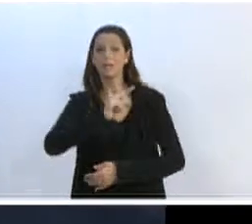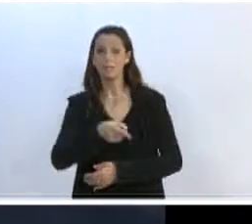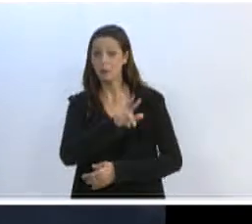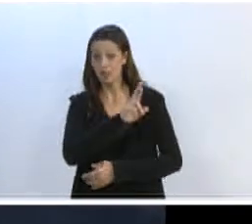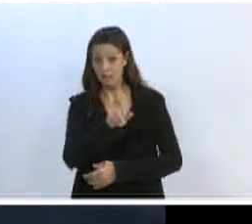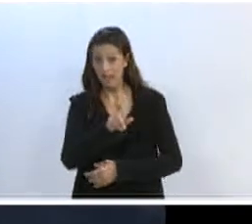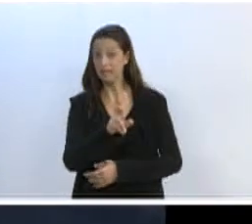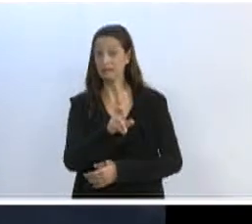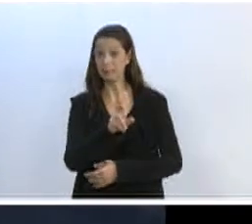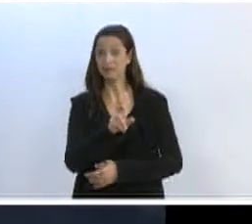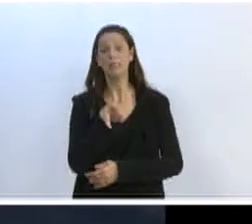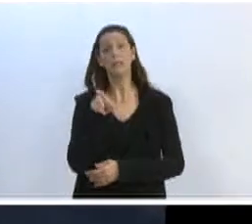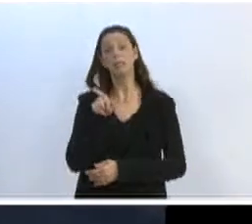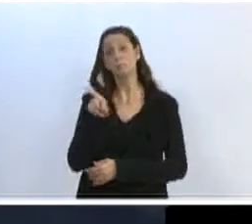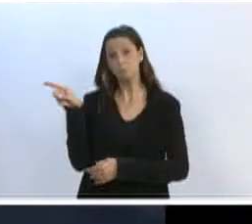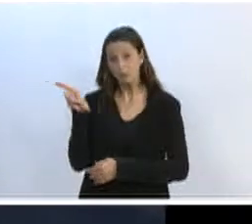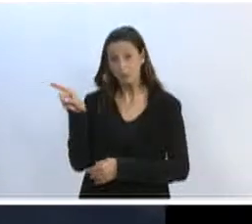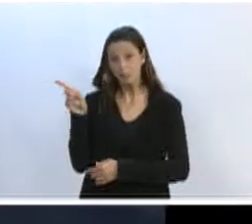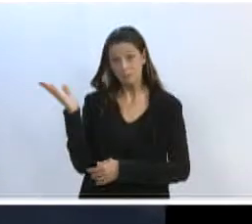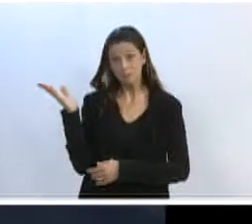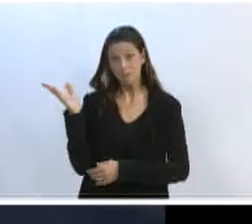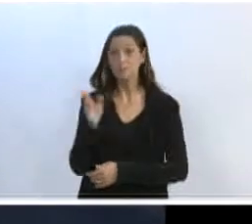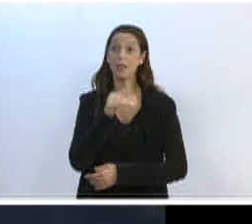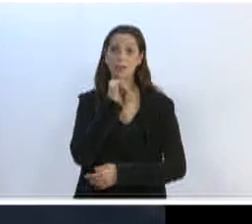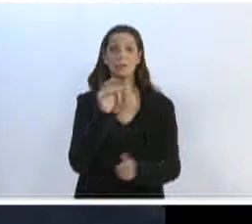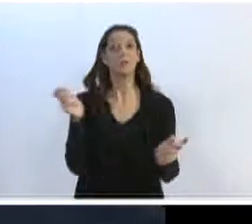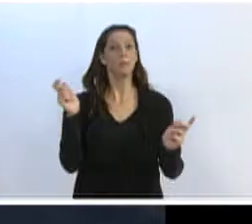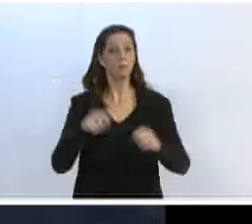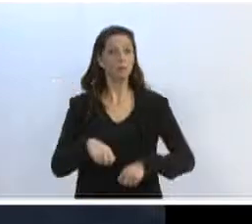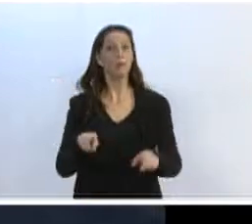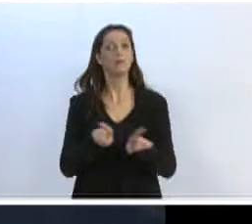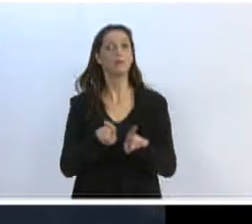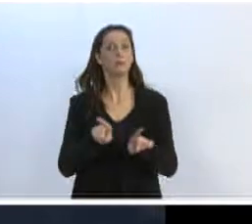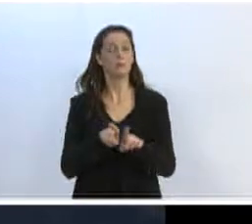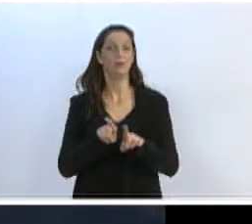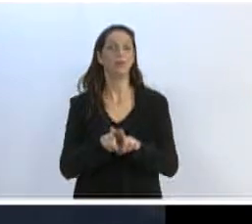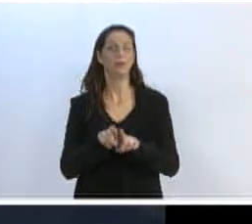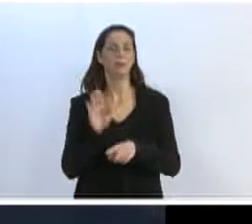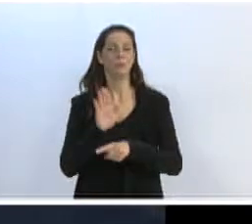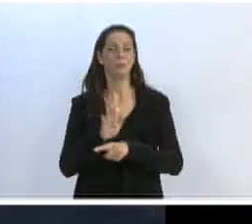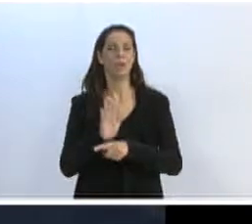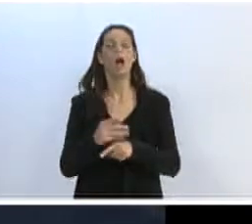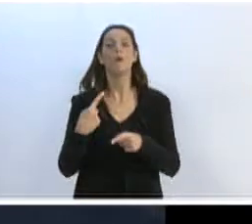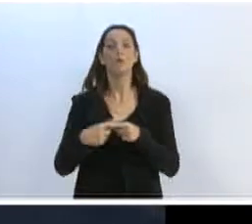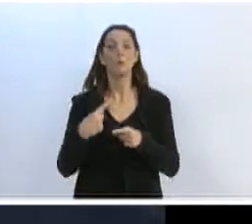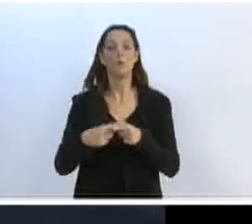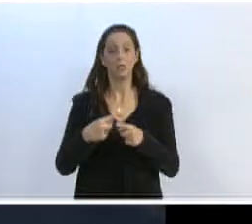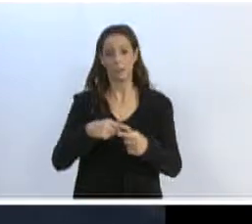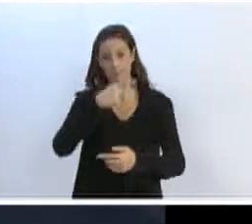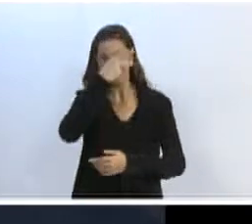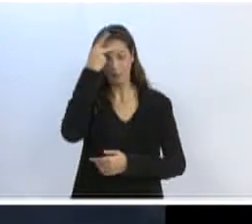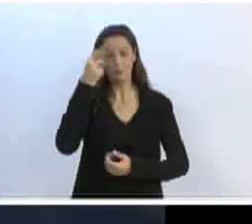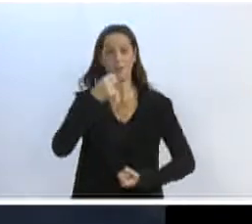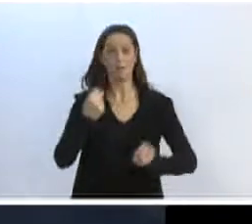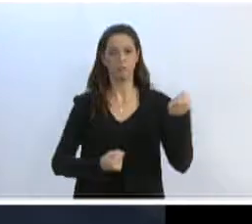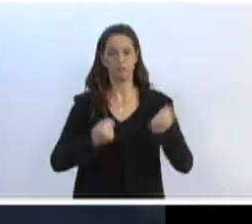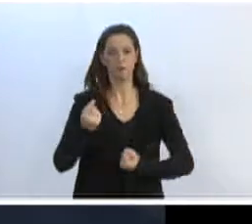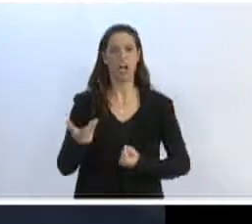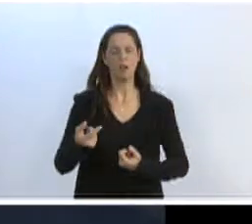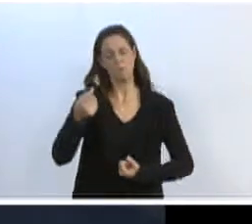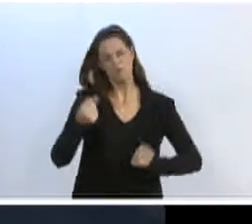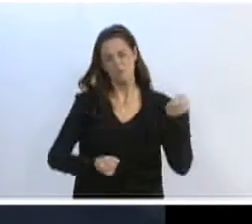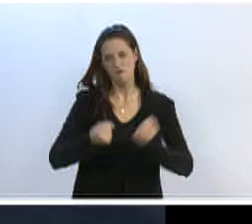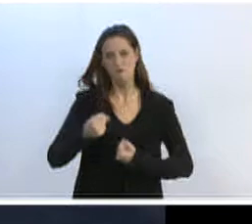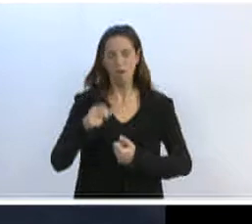essa também vai ser bastante o problema que ela vai ter que dificulta o motorista que vem outros só de ter querido disse não